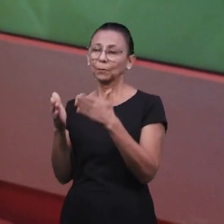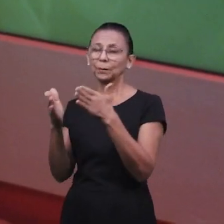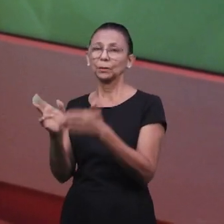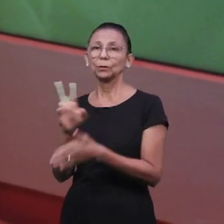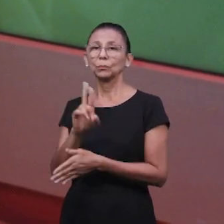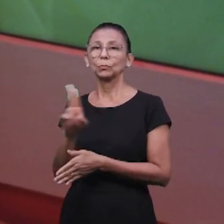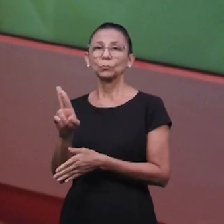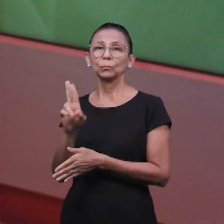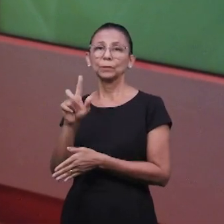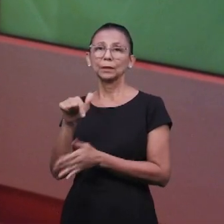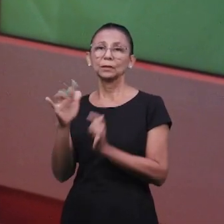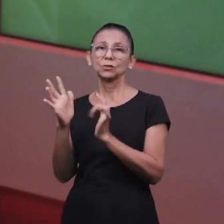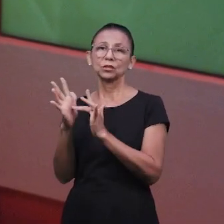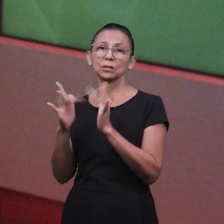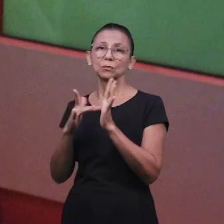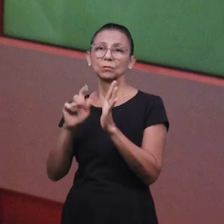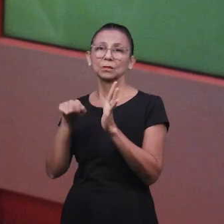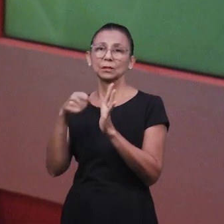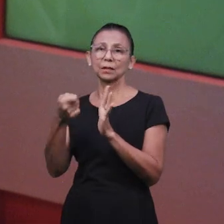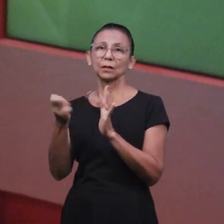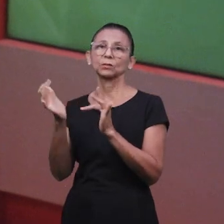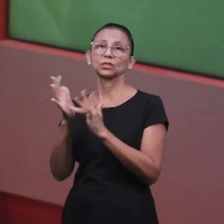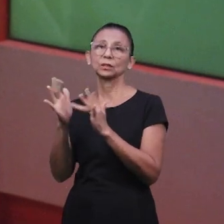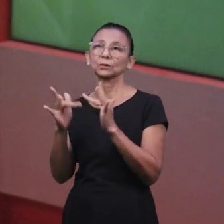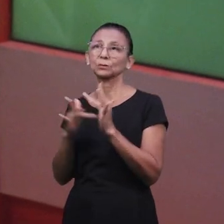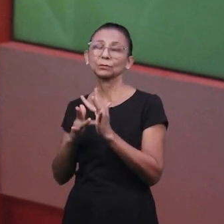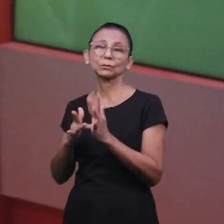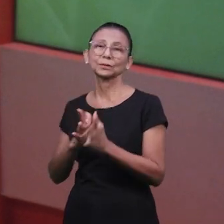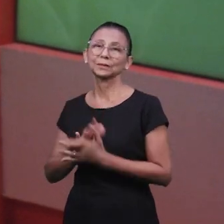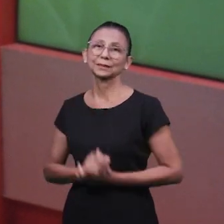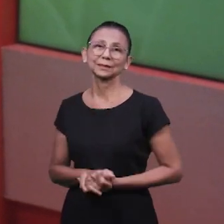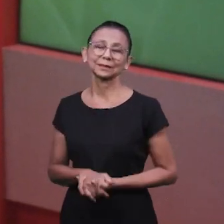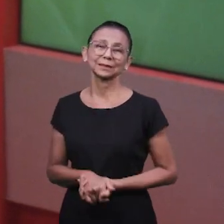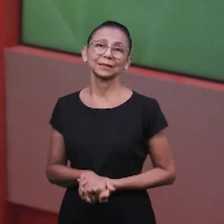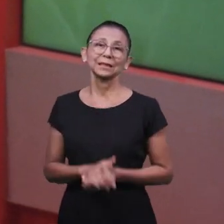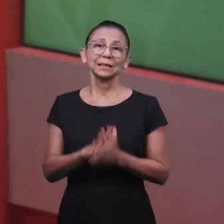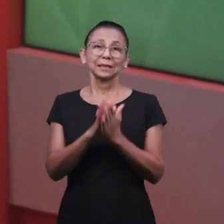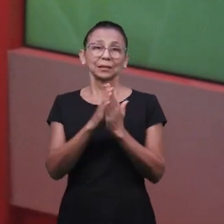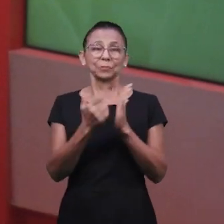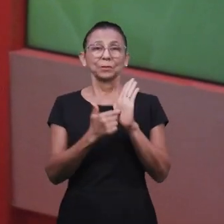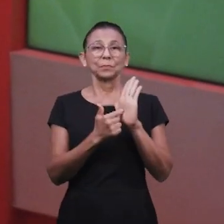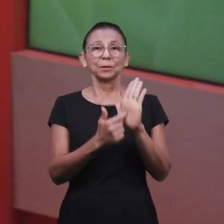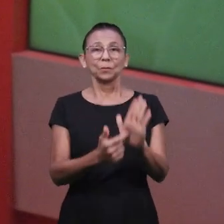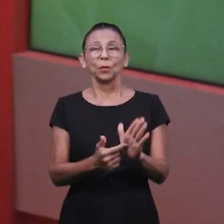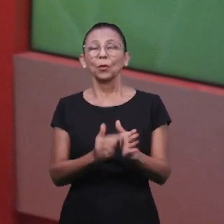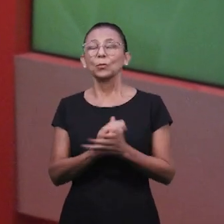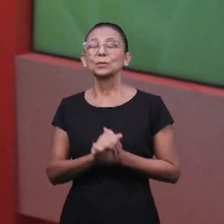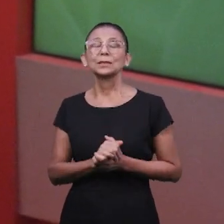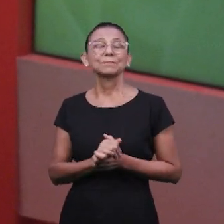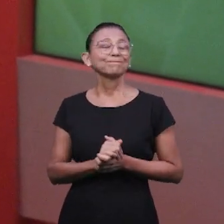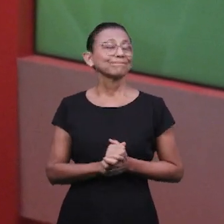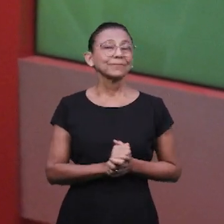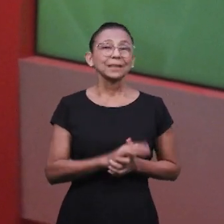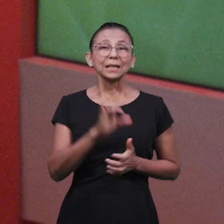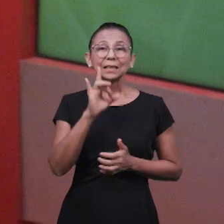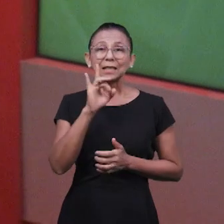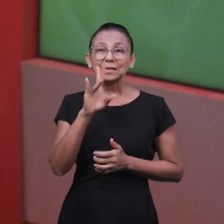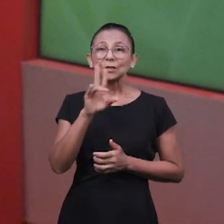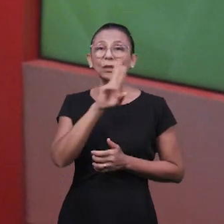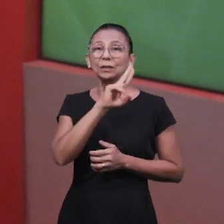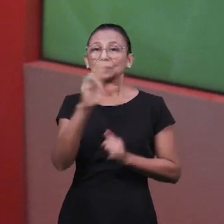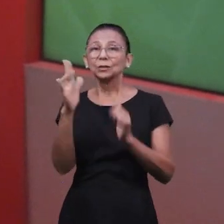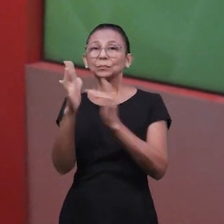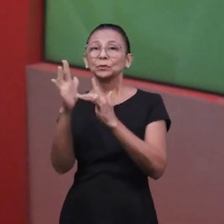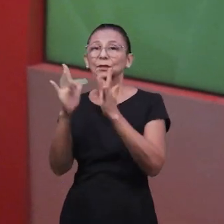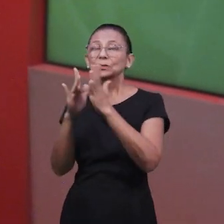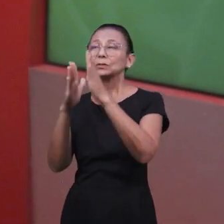um caminho. E o nome desse caminho é Jesus. E ninguém, diz a Bíblia, ninguém vai ao